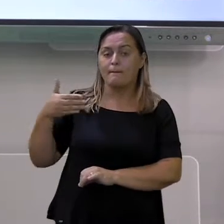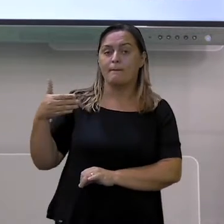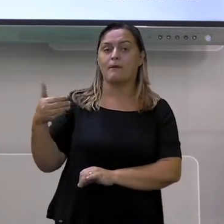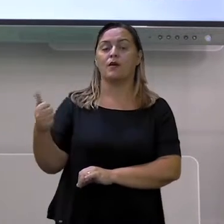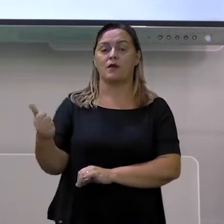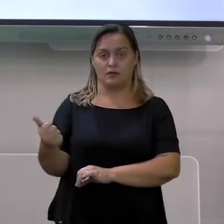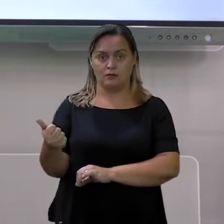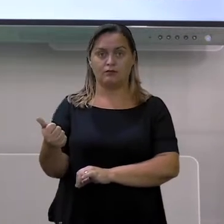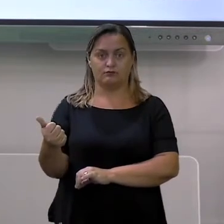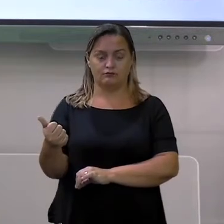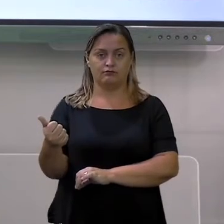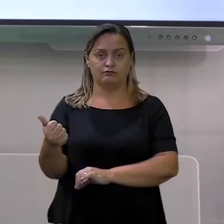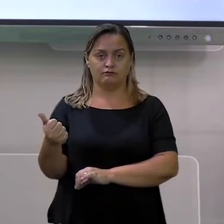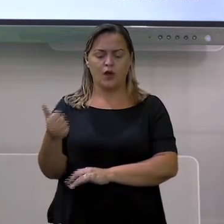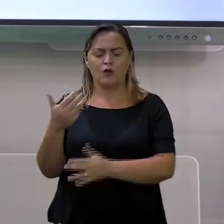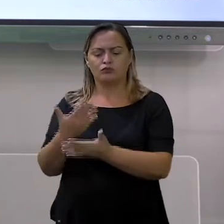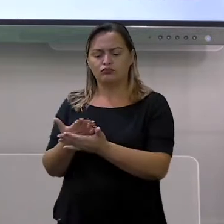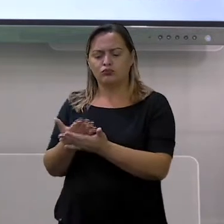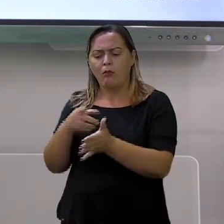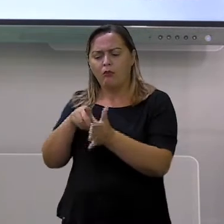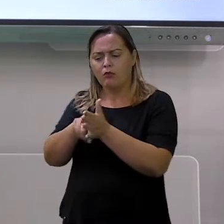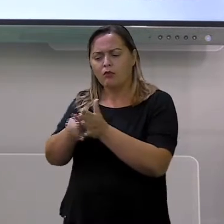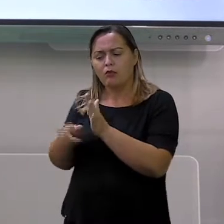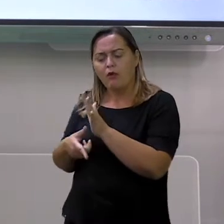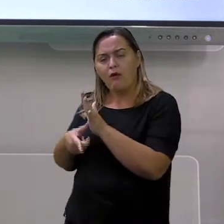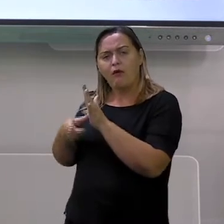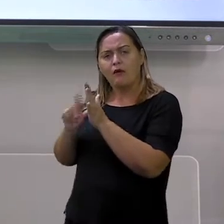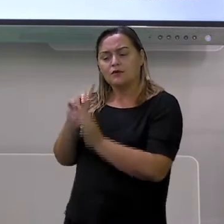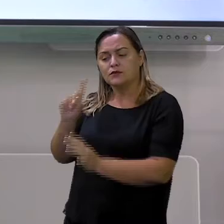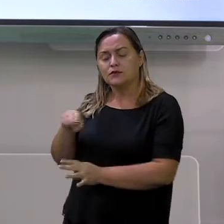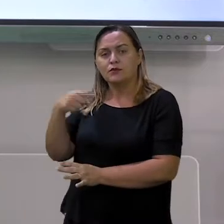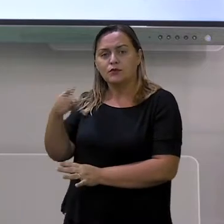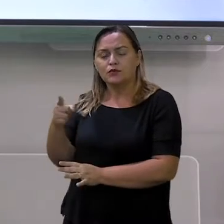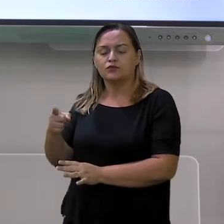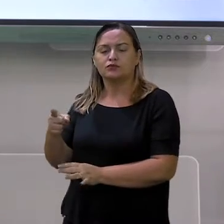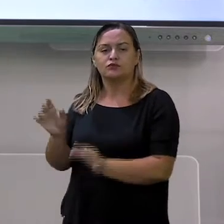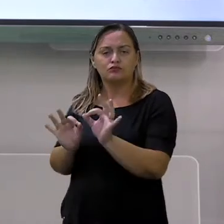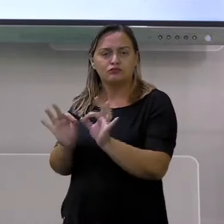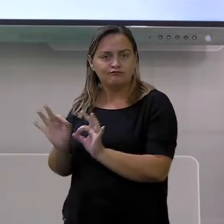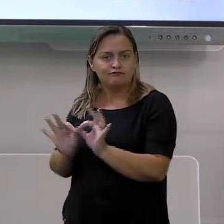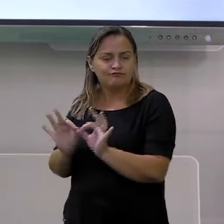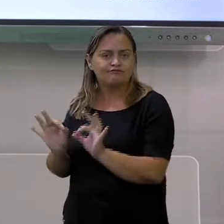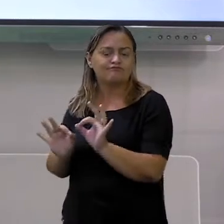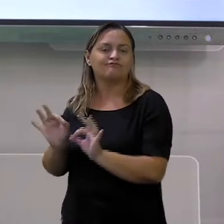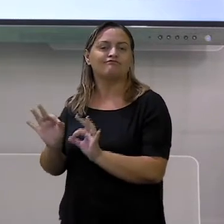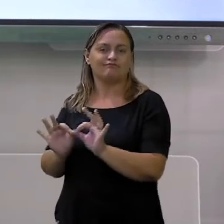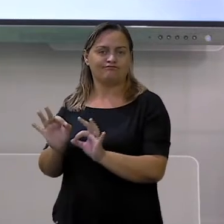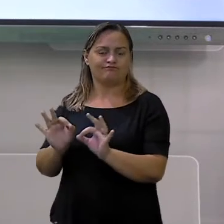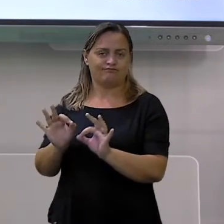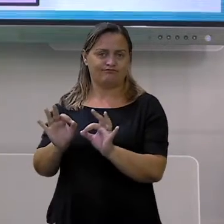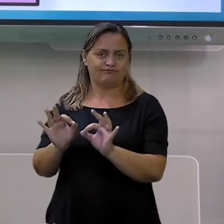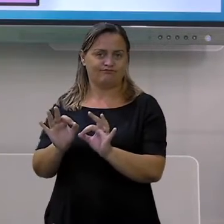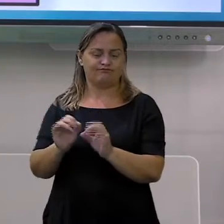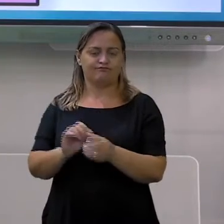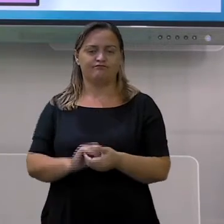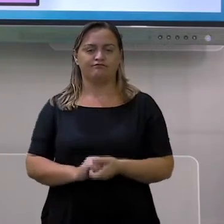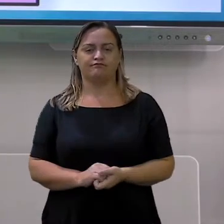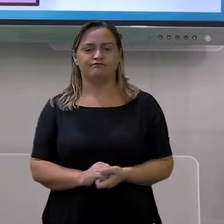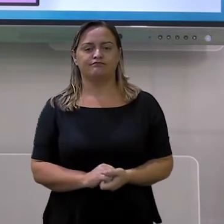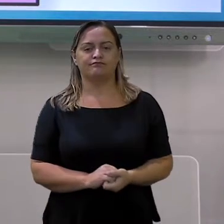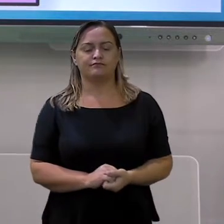daquela forma, planejada. Então, é uma arte planejada. Vamos aprender juntos?